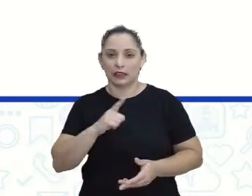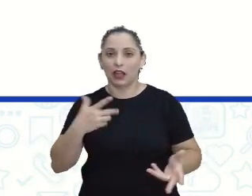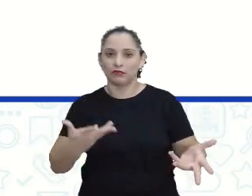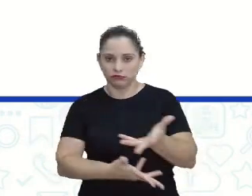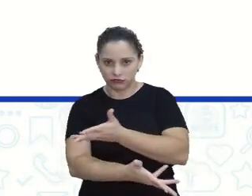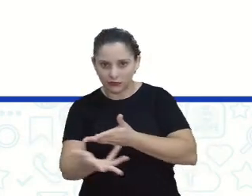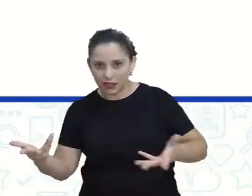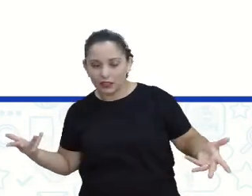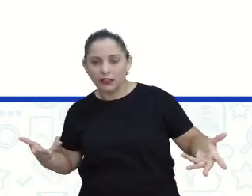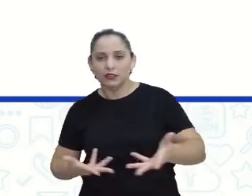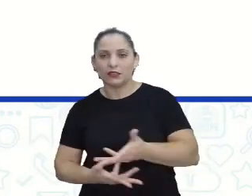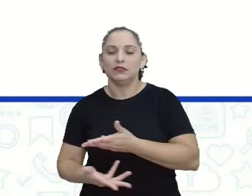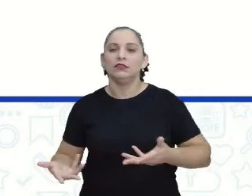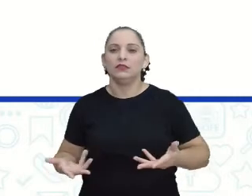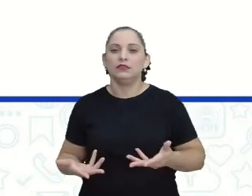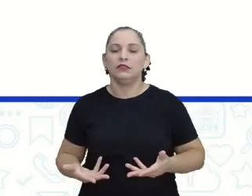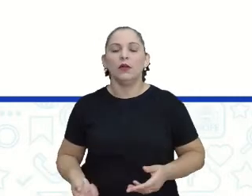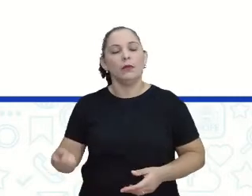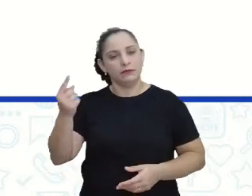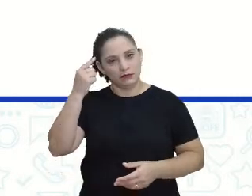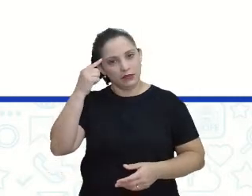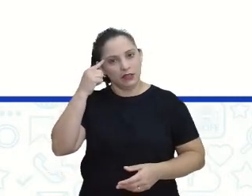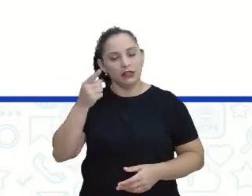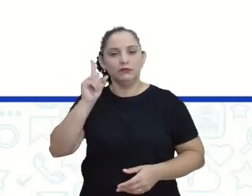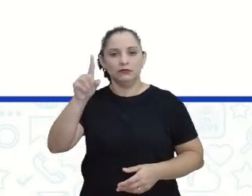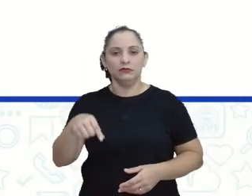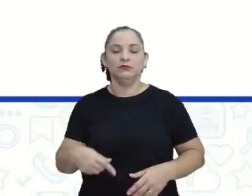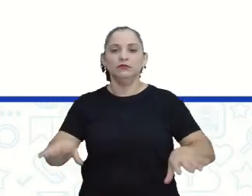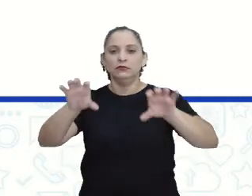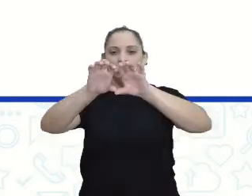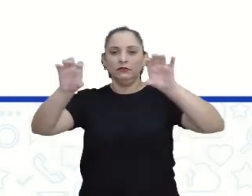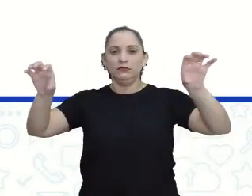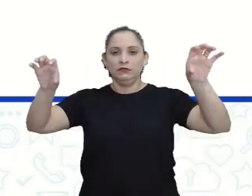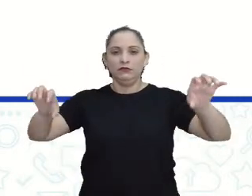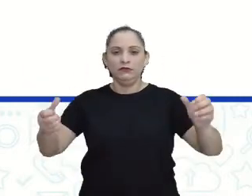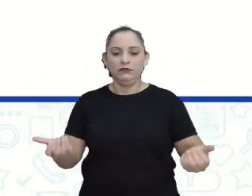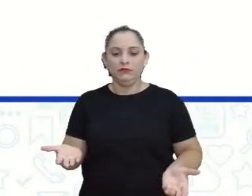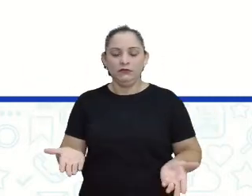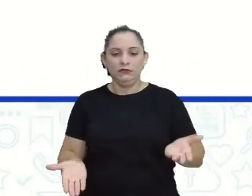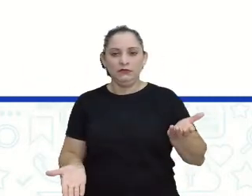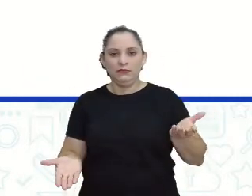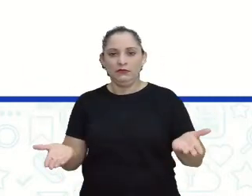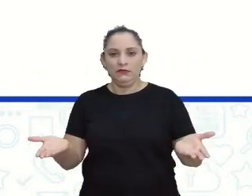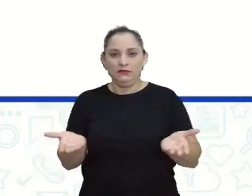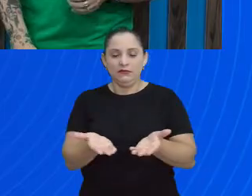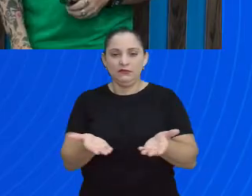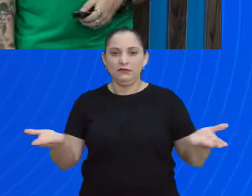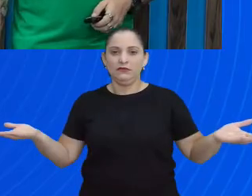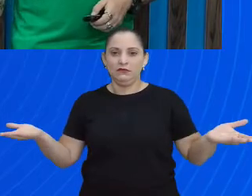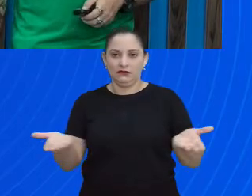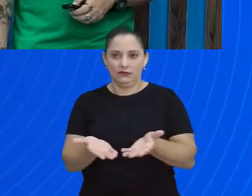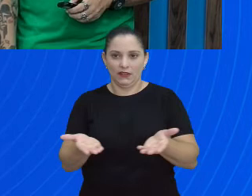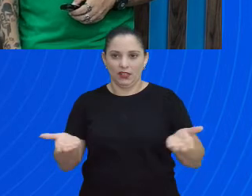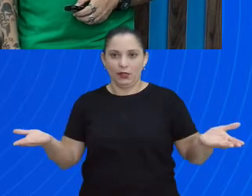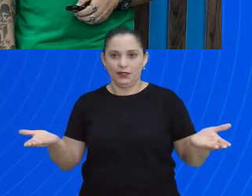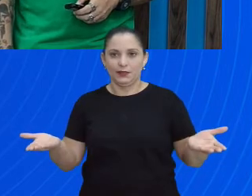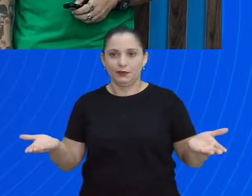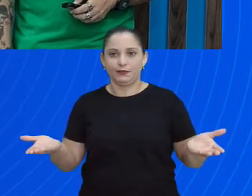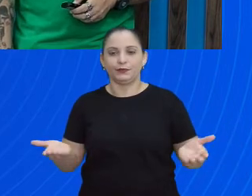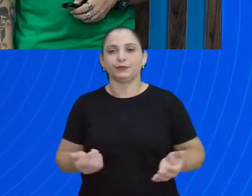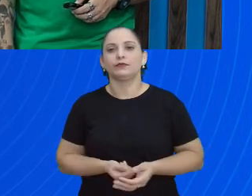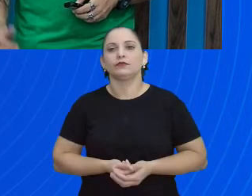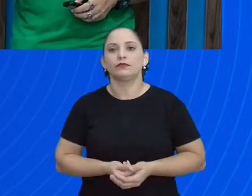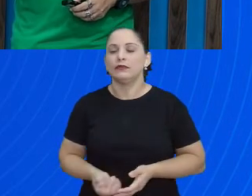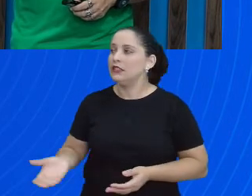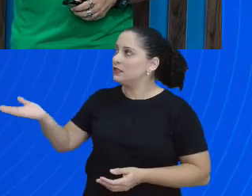pode associar uma equação a uma coisa que está em equilíbrio, né? Então, esse joguinho de palavras aí, para